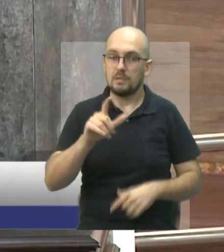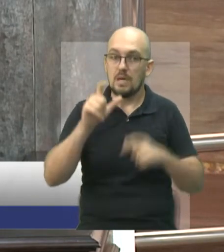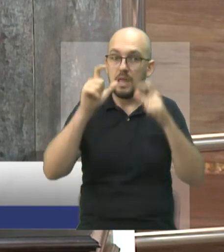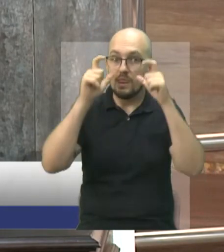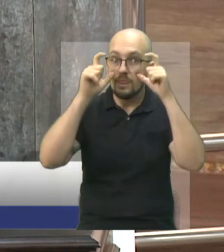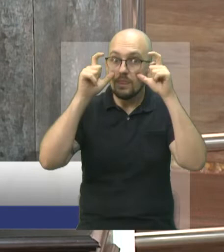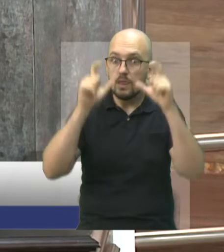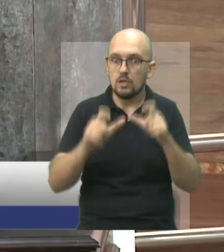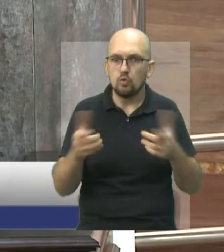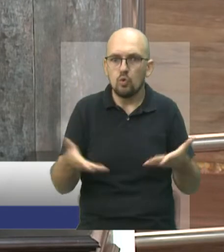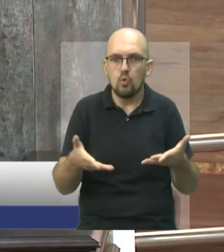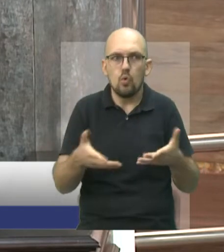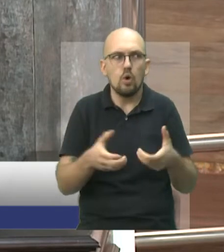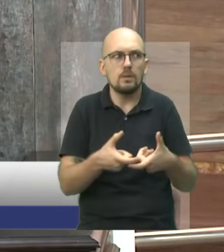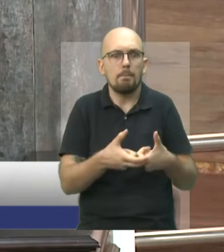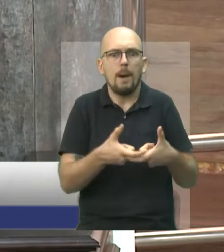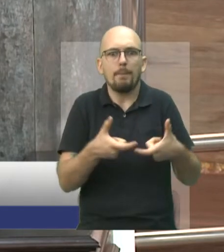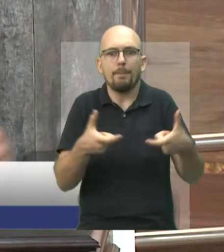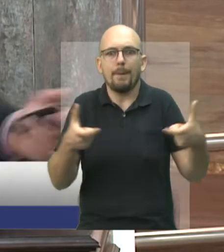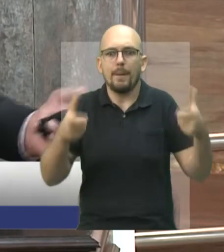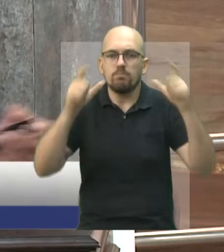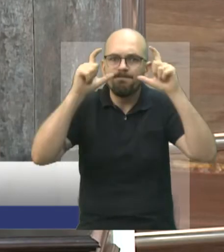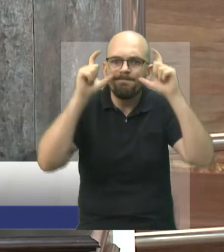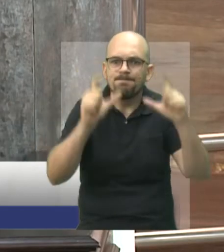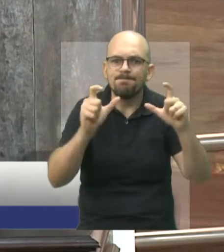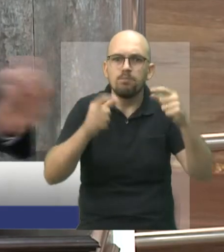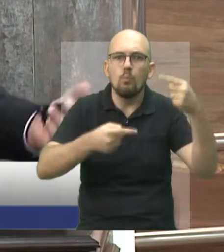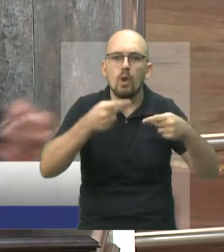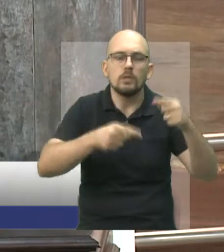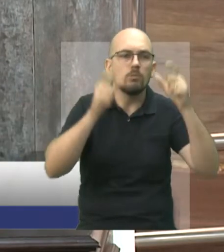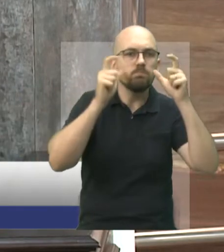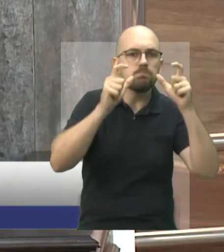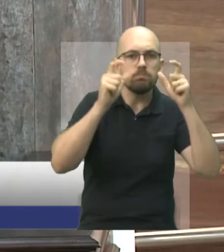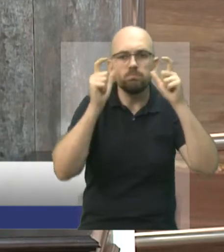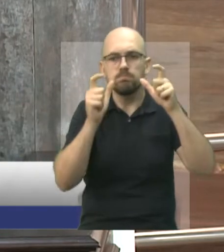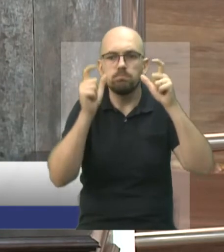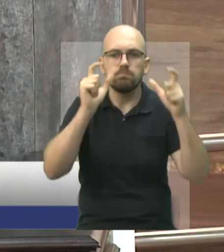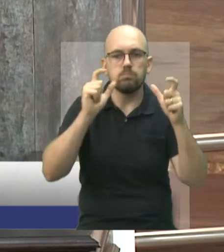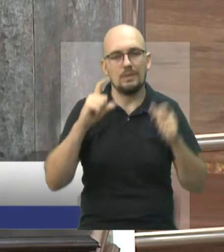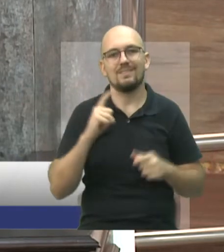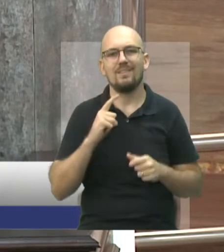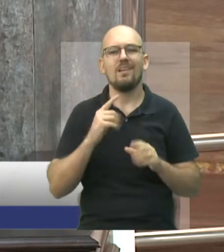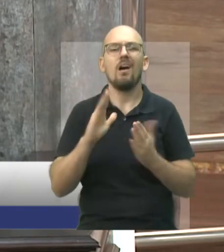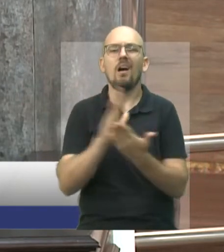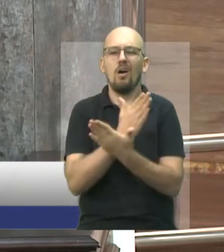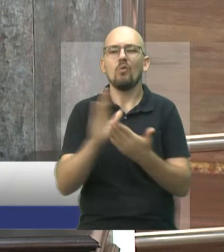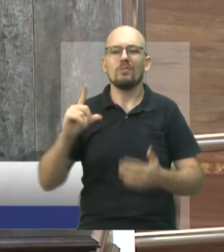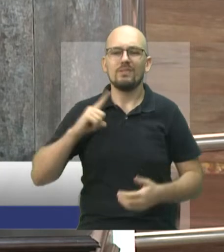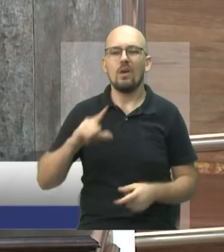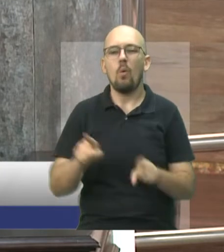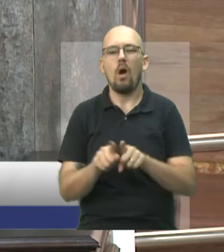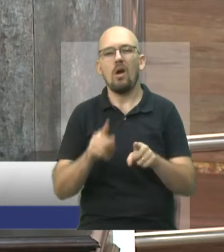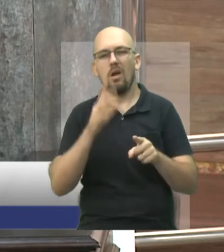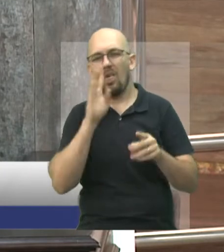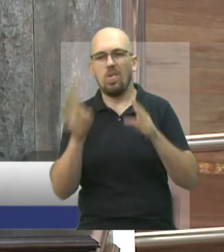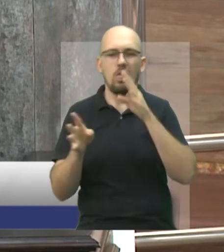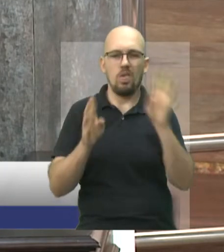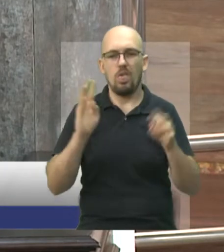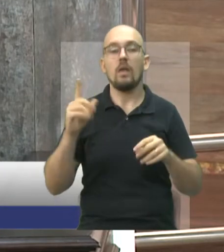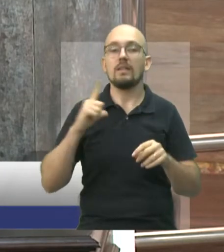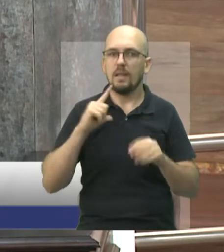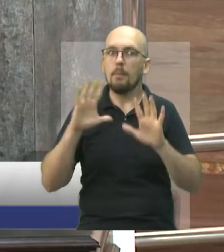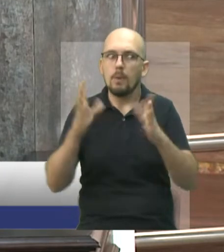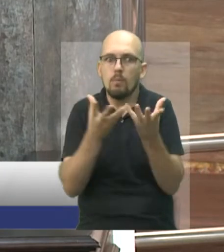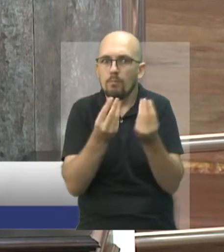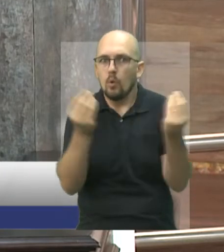política hoje é muito maior. Existem aquelas críticas infundadas, aquelas pessoas que só querem prejudicar, mas tem muita gente ligada